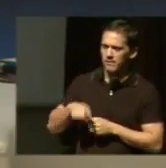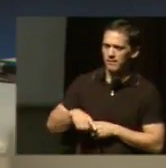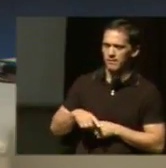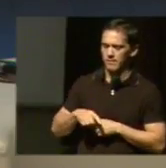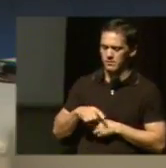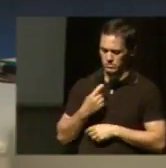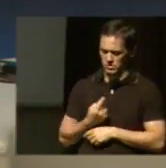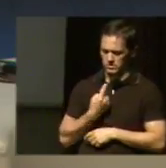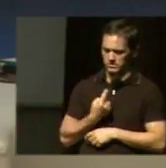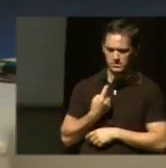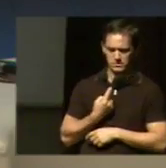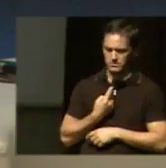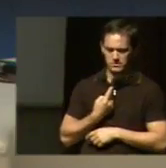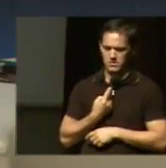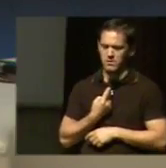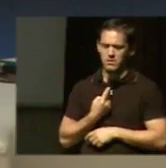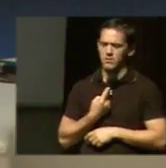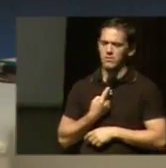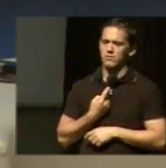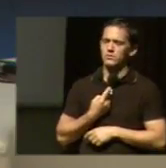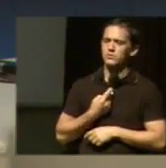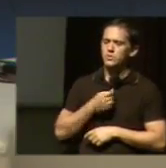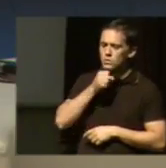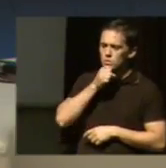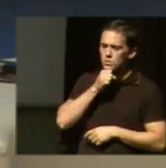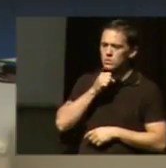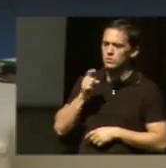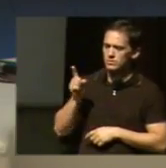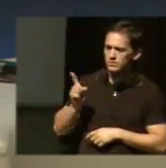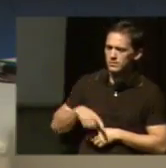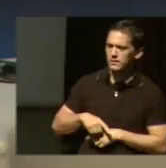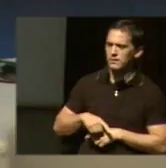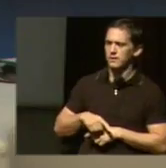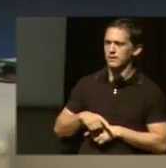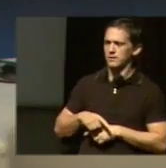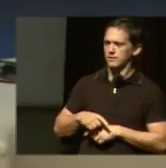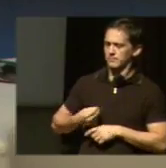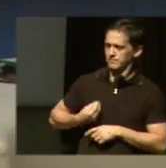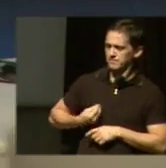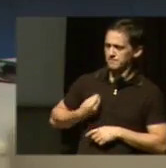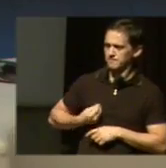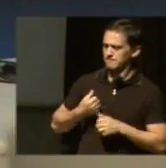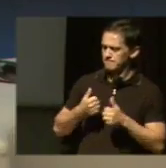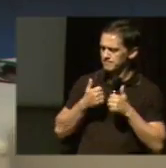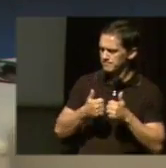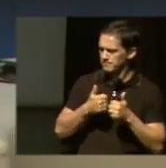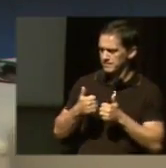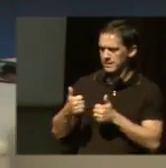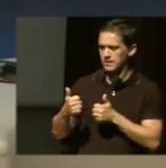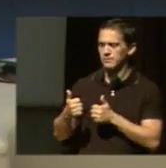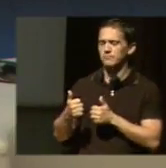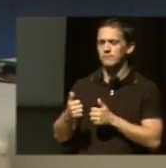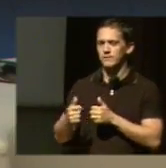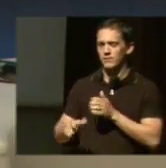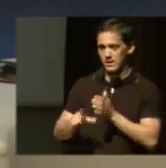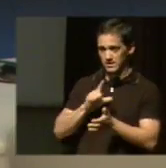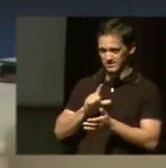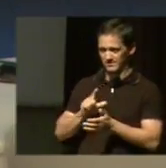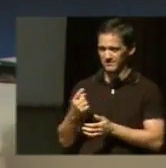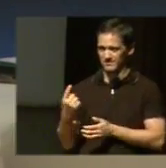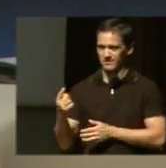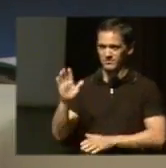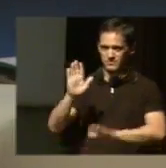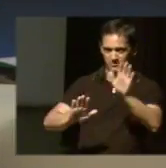solidão, mas a velhice pode ser viver o que eu não conseguia viver antes, como a gente viu pelos comentários, e um